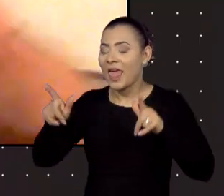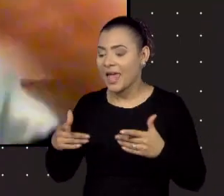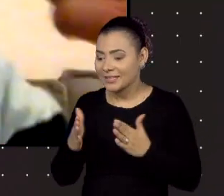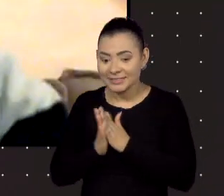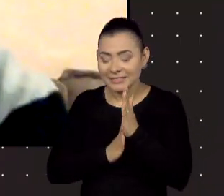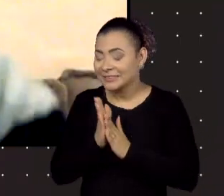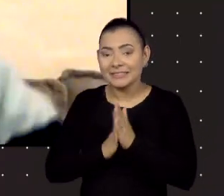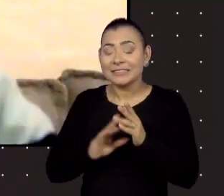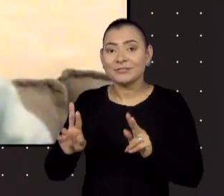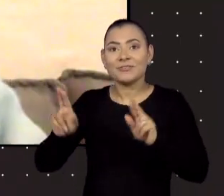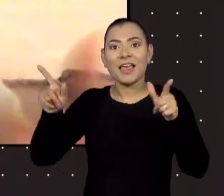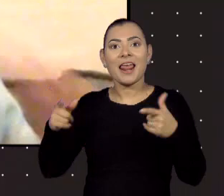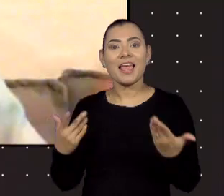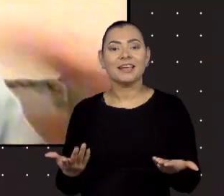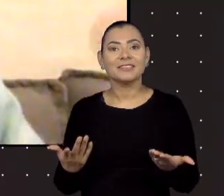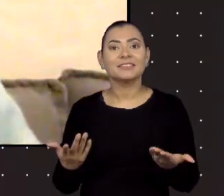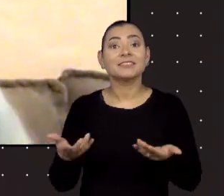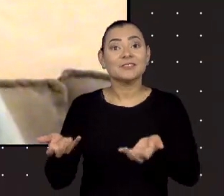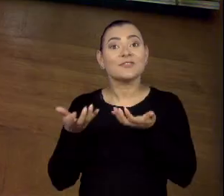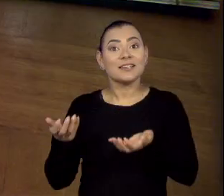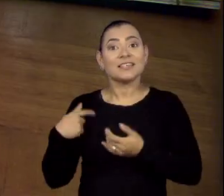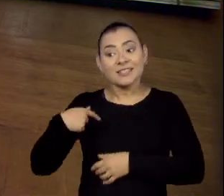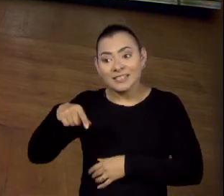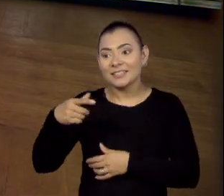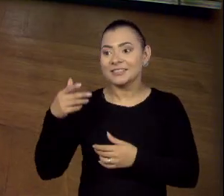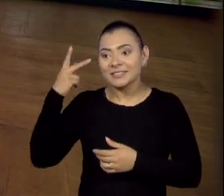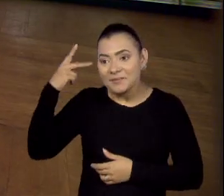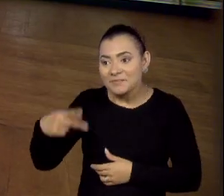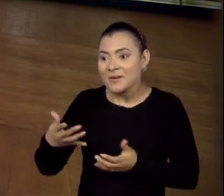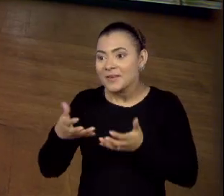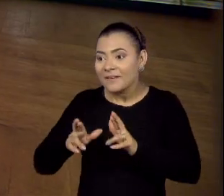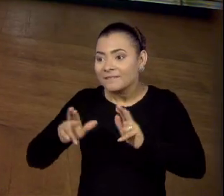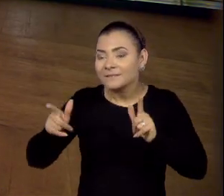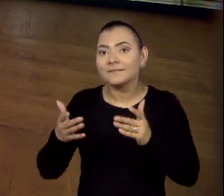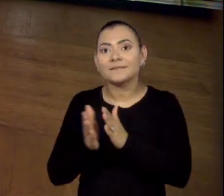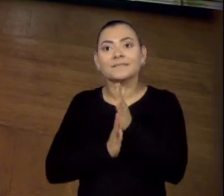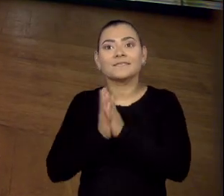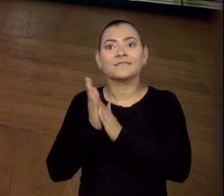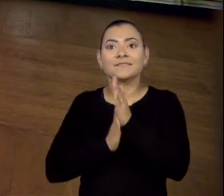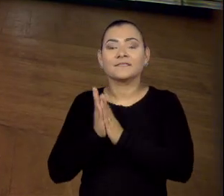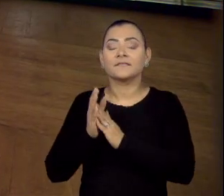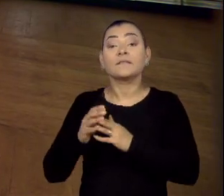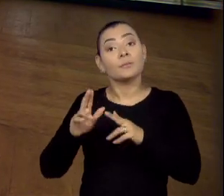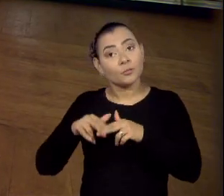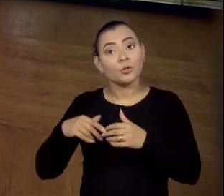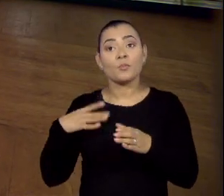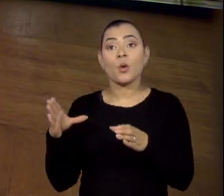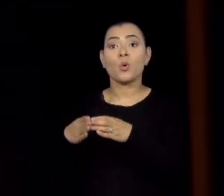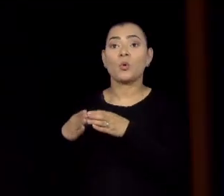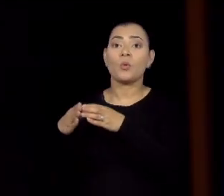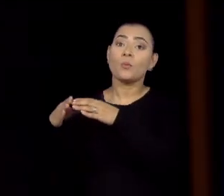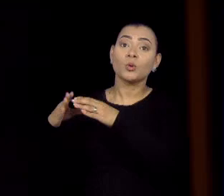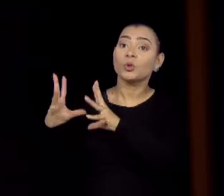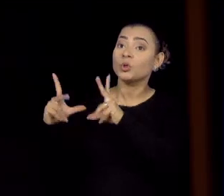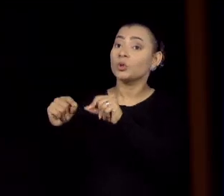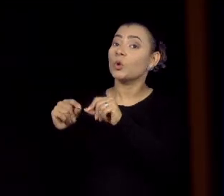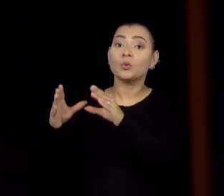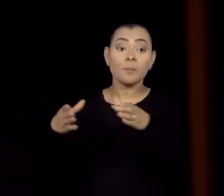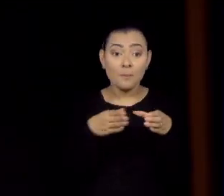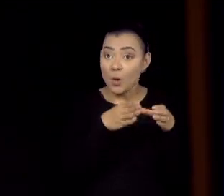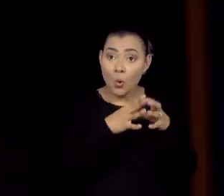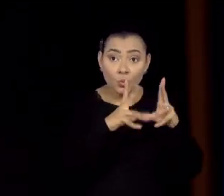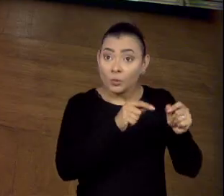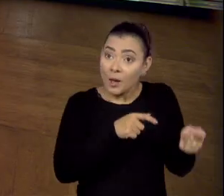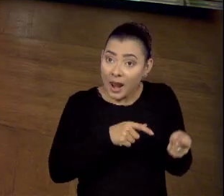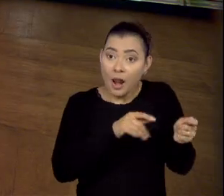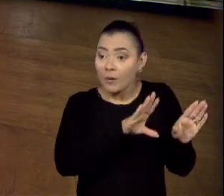Nem almejava ir para Paris, almejava vir para São Paulo. Um dia falamos, vamos embora, e todo o meu grupo veio embora. De todo esse